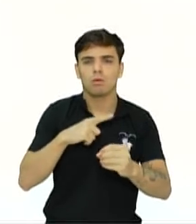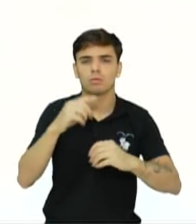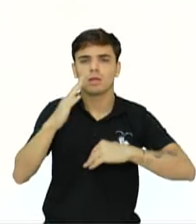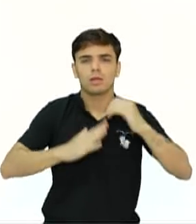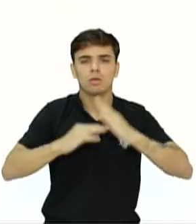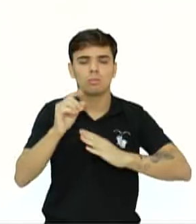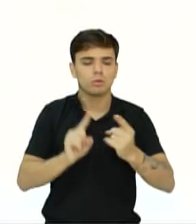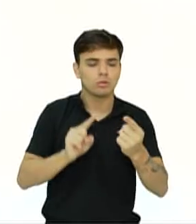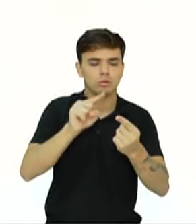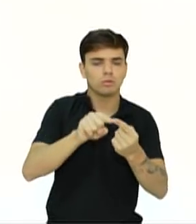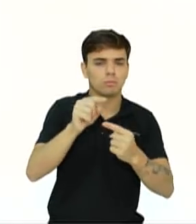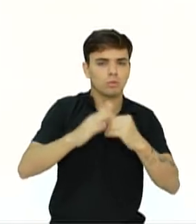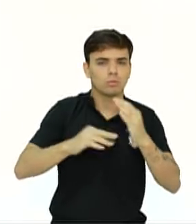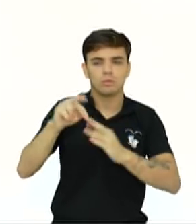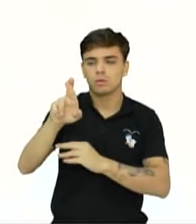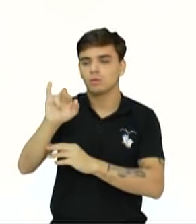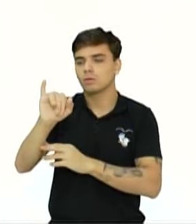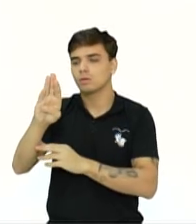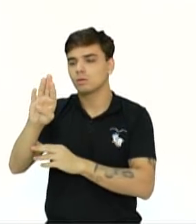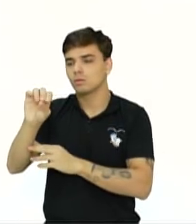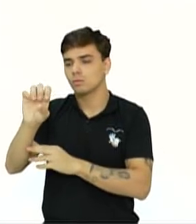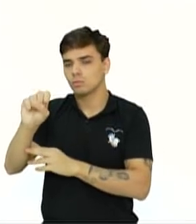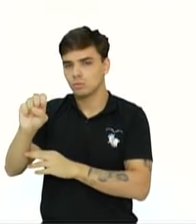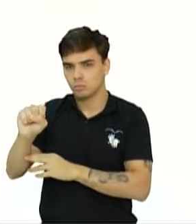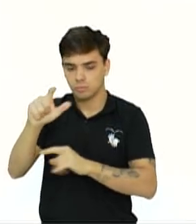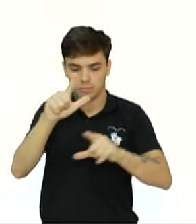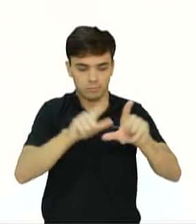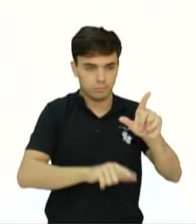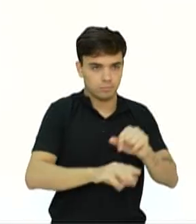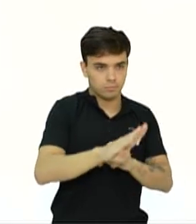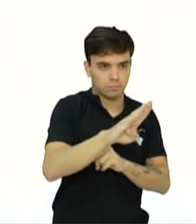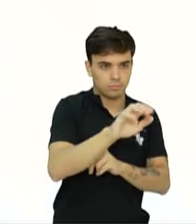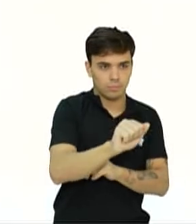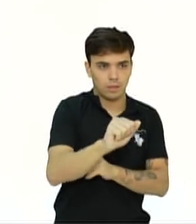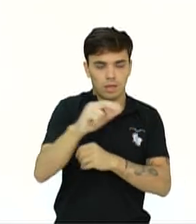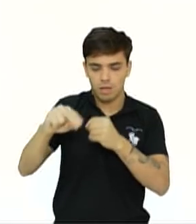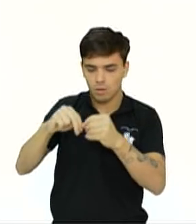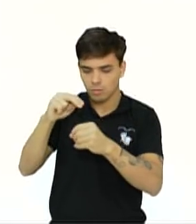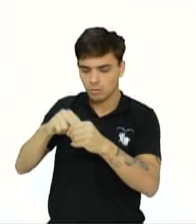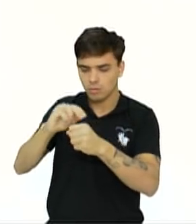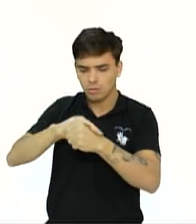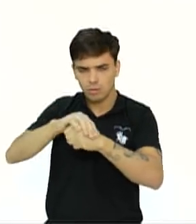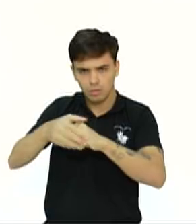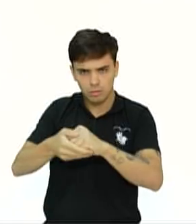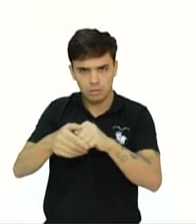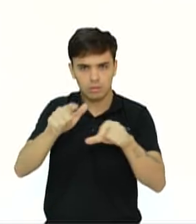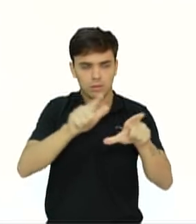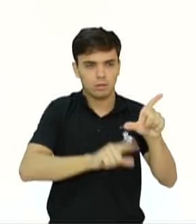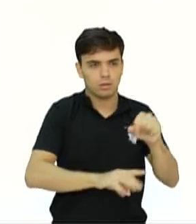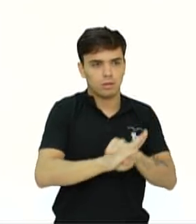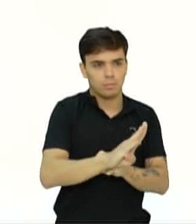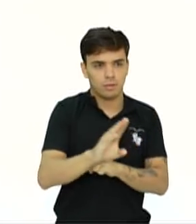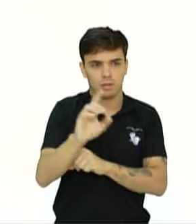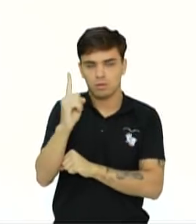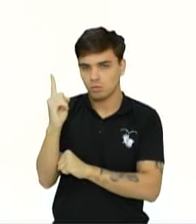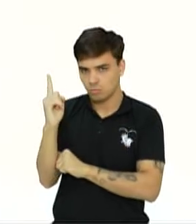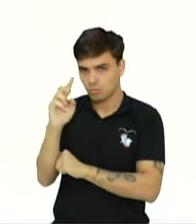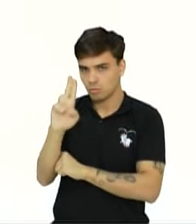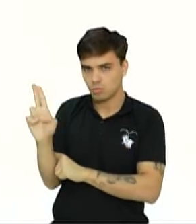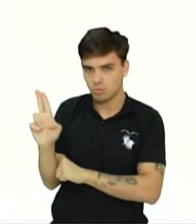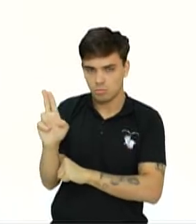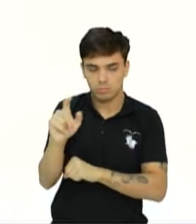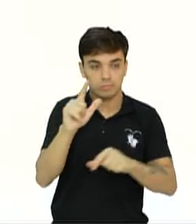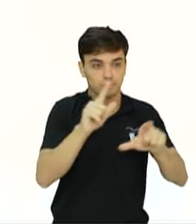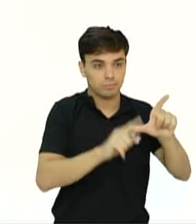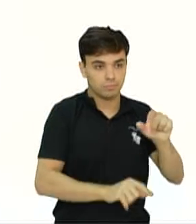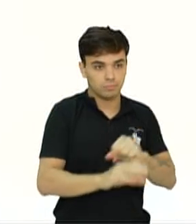ribossomos? Alternativa A é a membrana nuclear, B é a cariolinfa, C é o